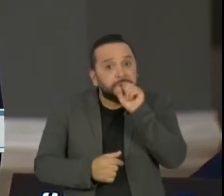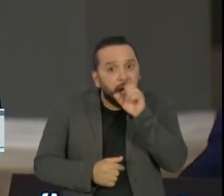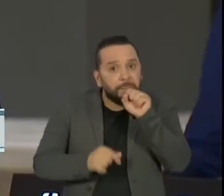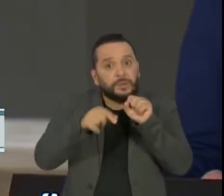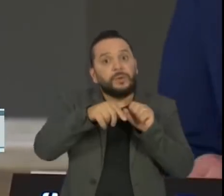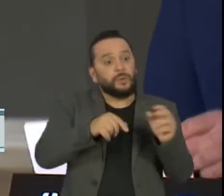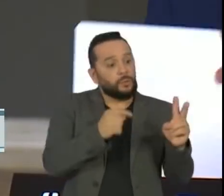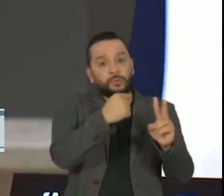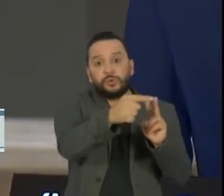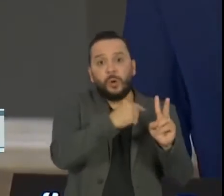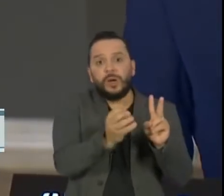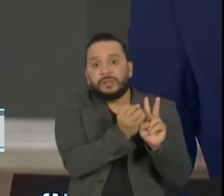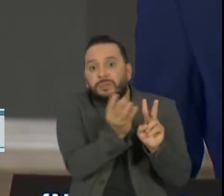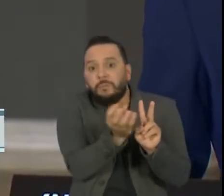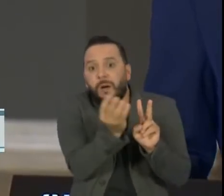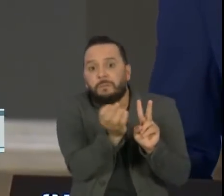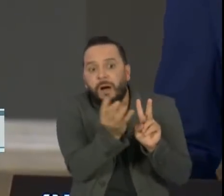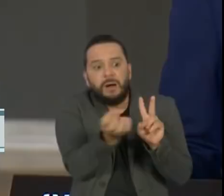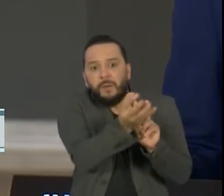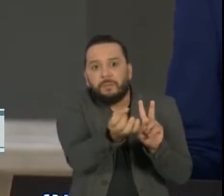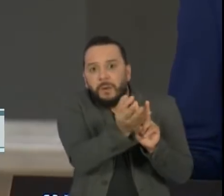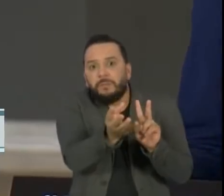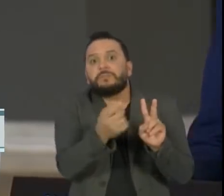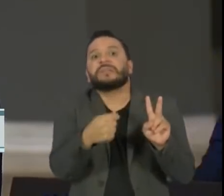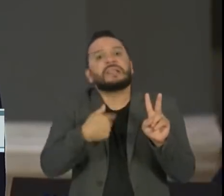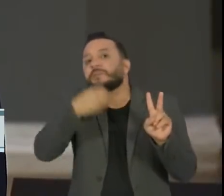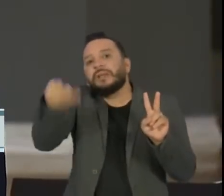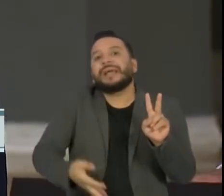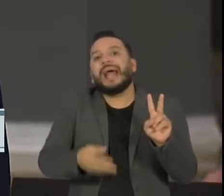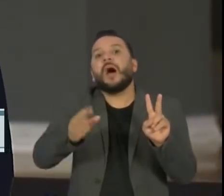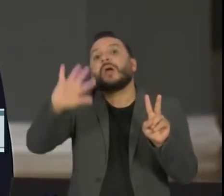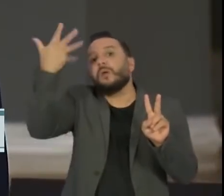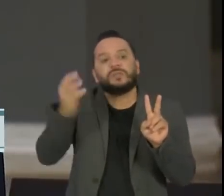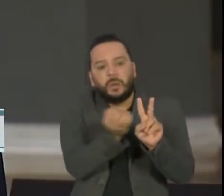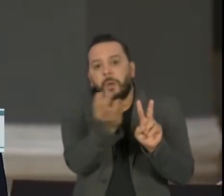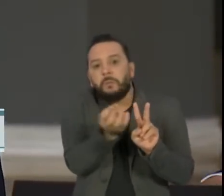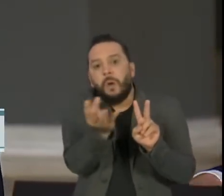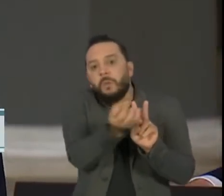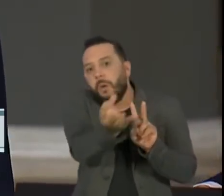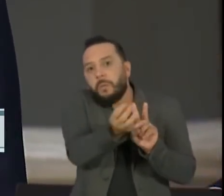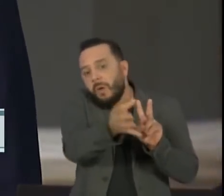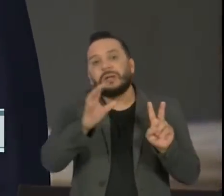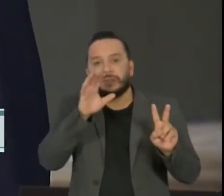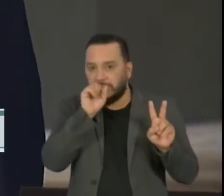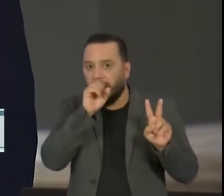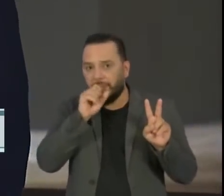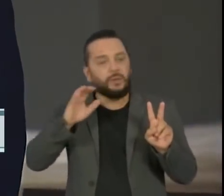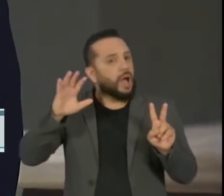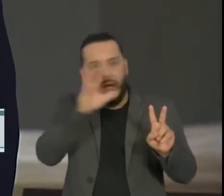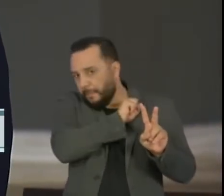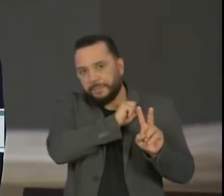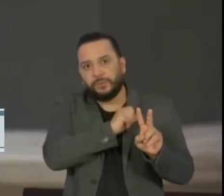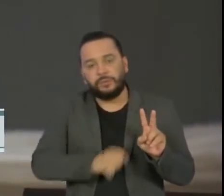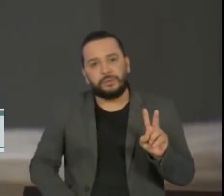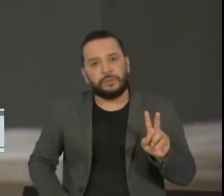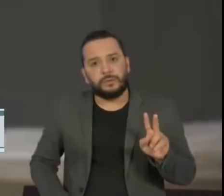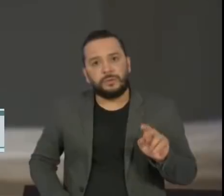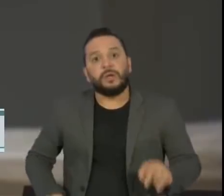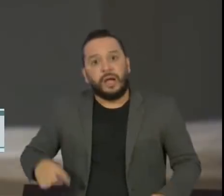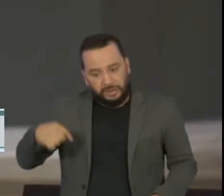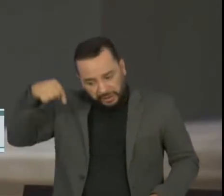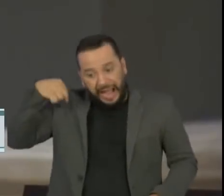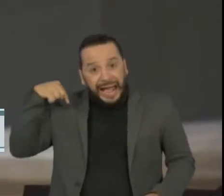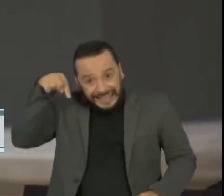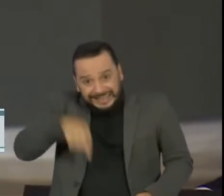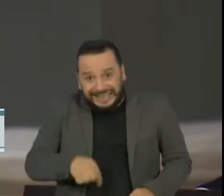corregedoria, aliás, um dos pontos fortes da Polícia de São Paulo, dito por muitos juristas, senhor governador, é que nós temos